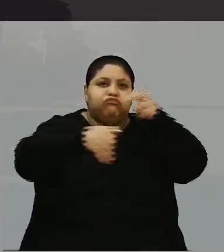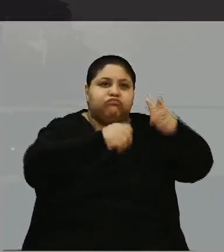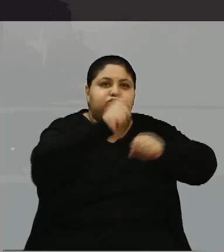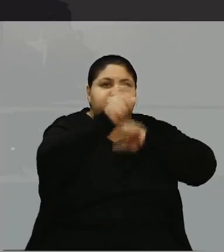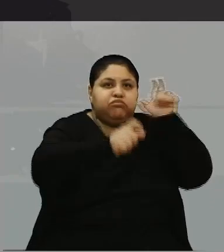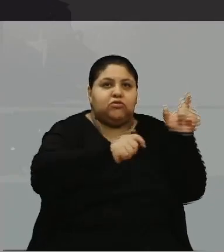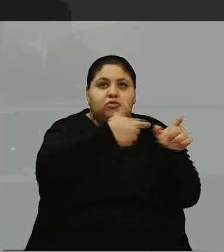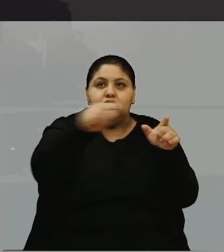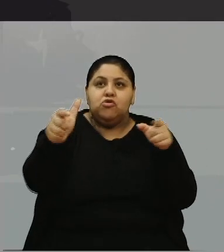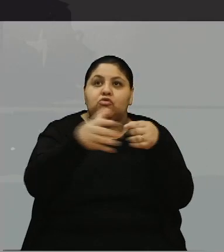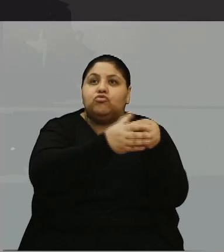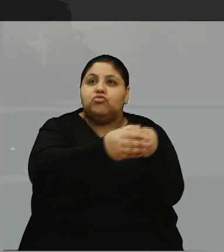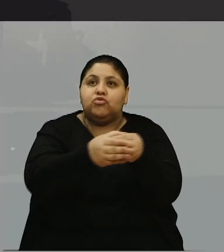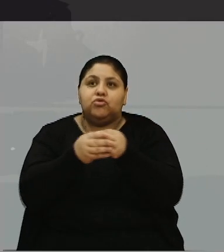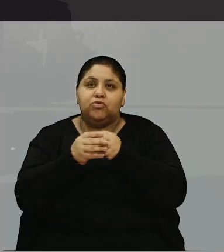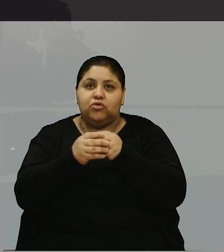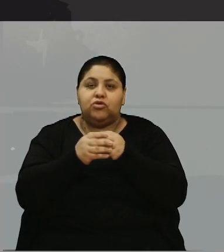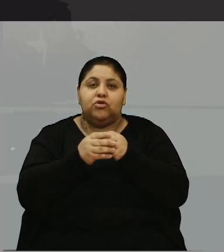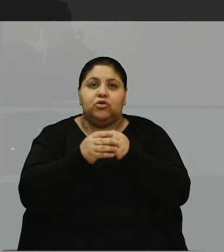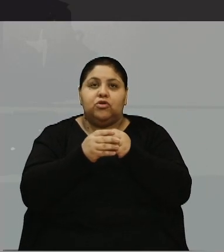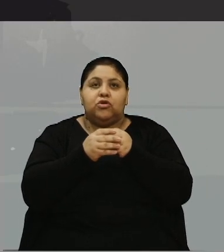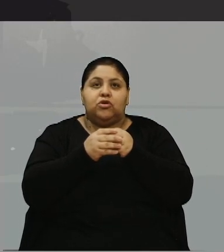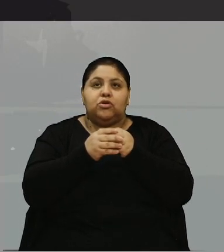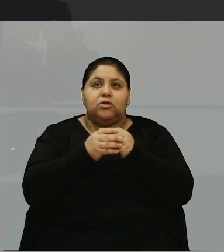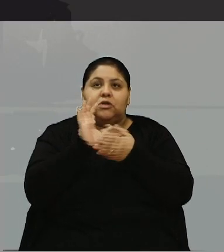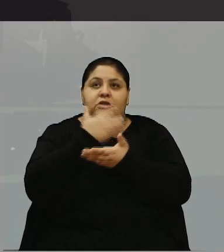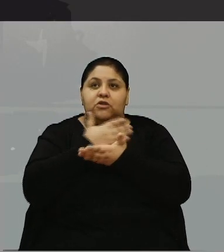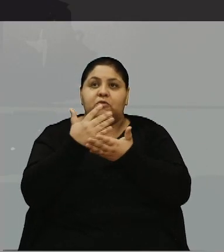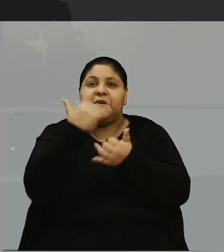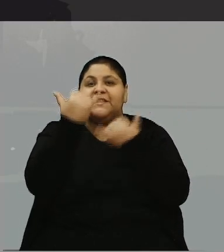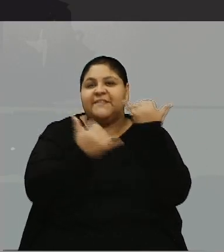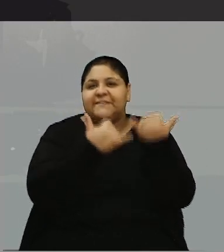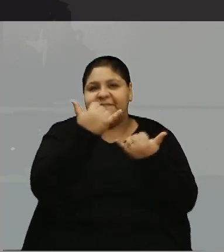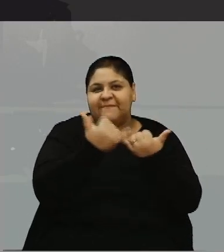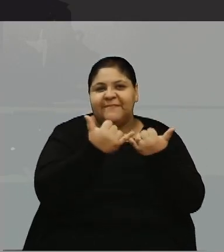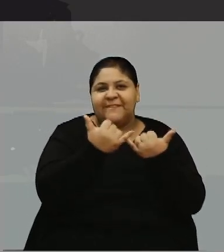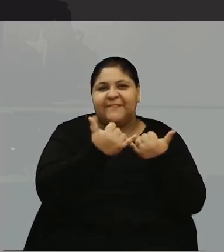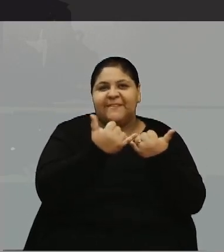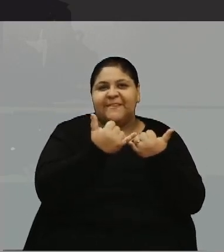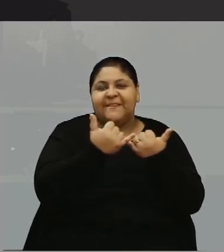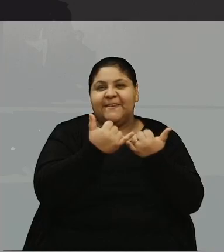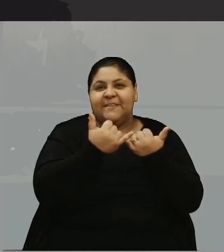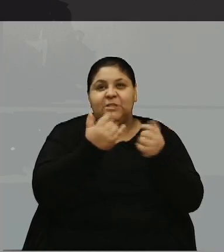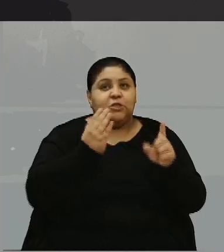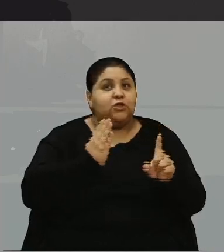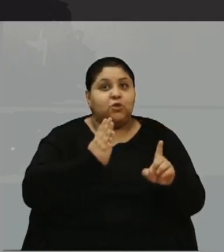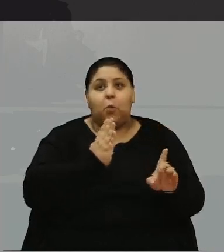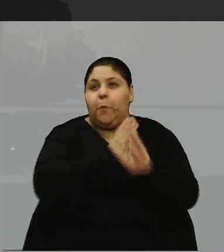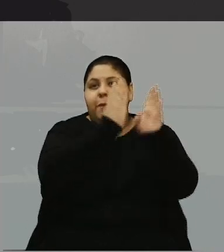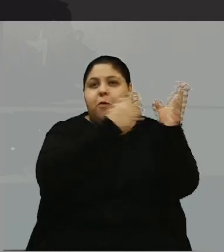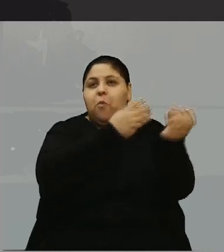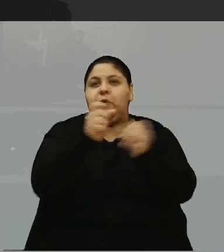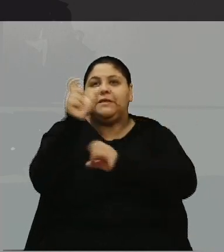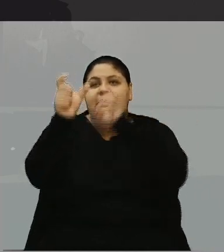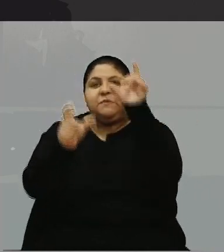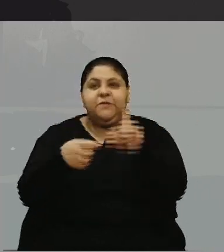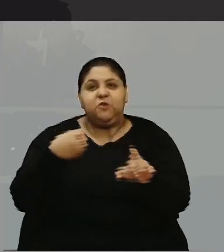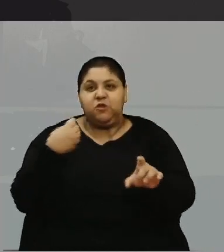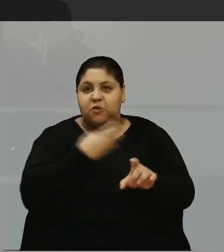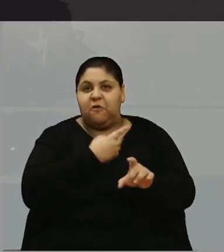grupos que se juntaram, e aí quando a vontade toda aquela... A gente começa a brincar que a gente descobriu muito turista de enchente, né? Algumas cidades